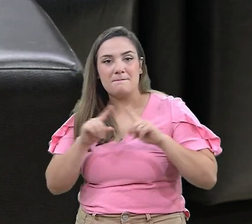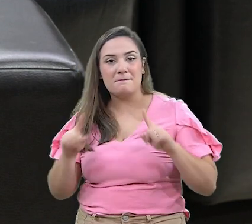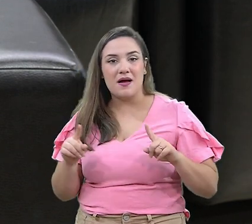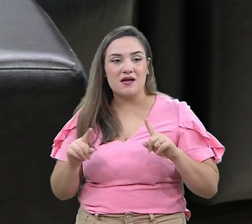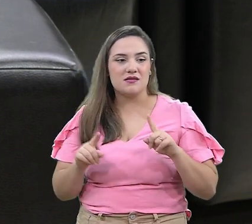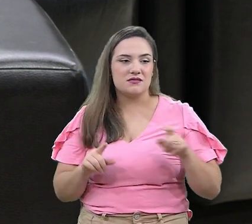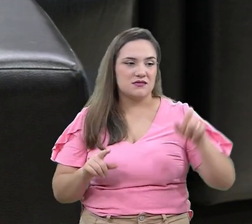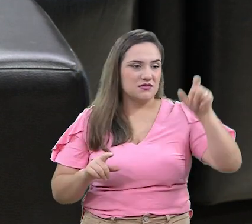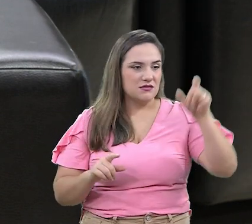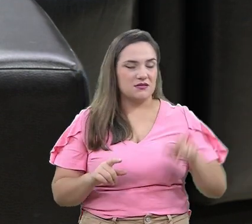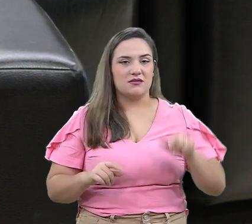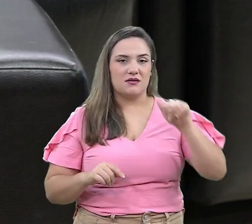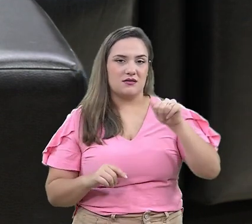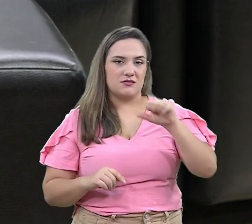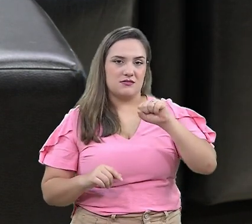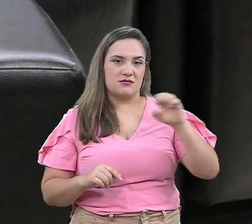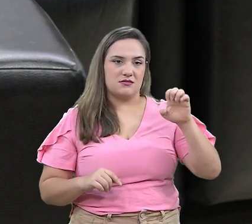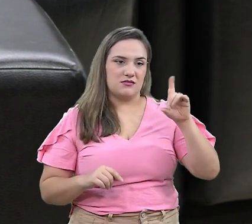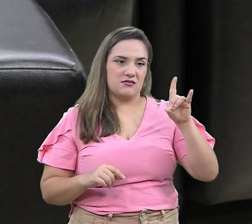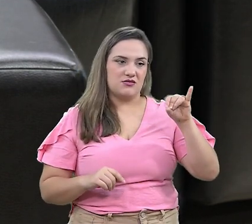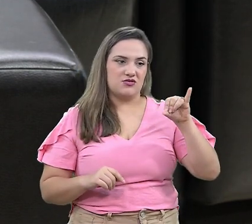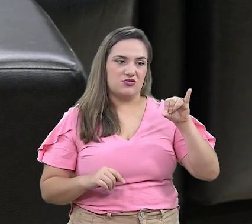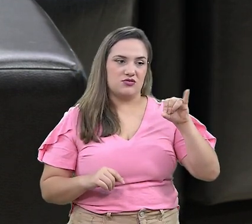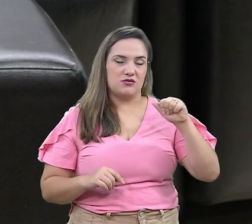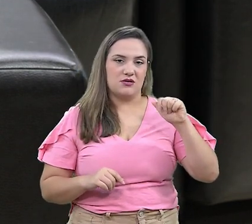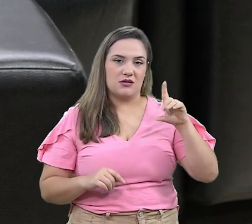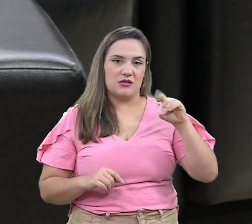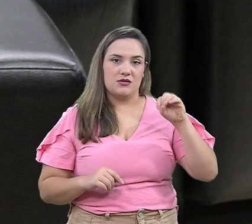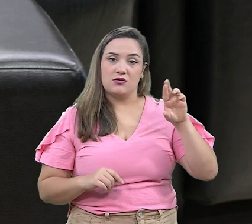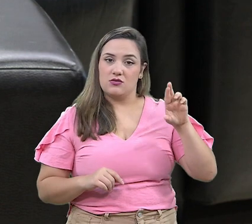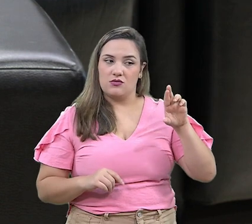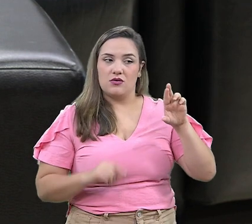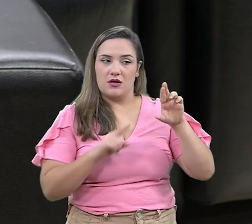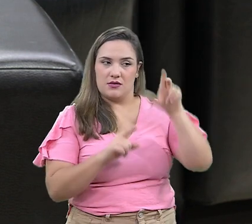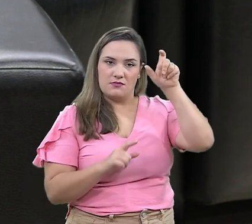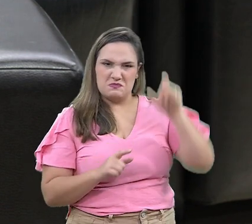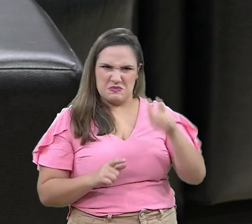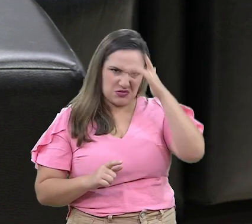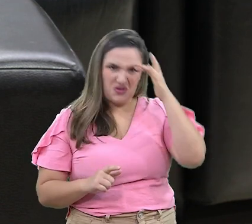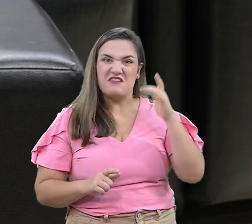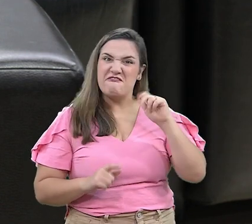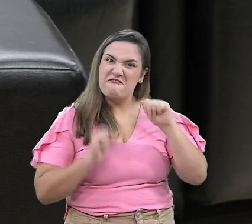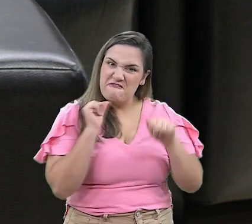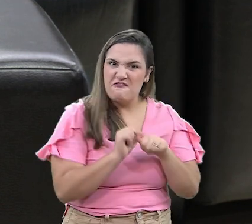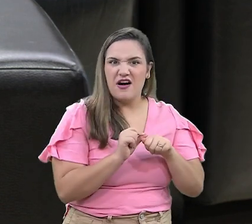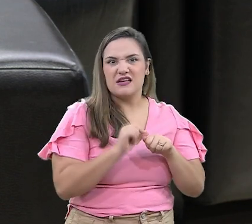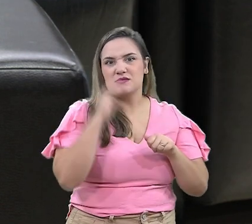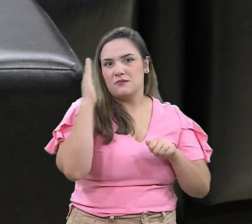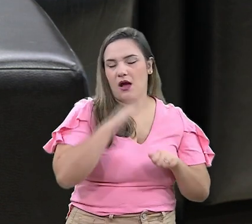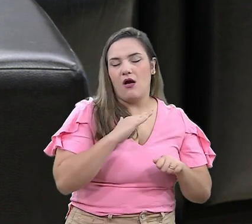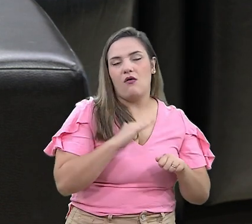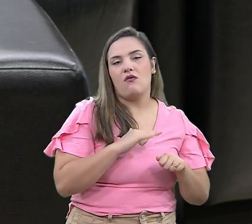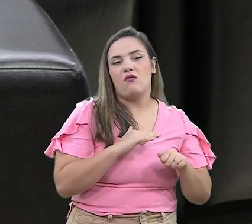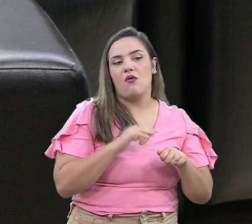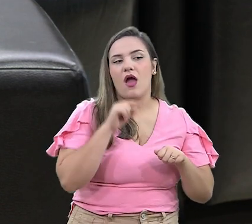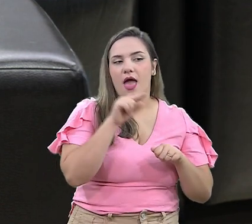Para o assediador, para a pessoa assediadora, ela pode ter como consequência,